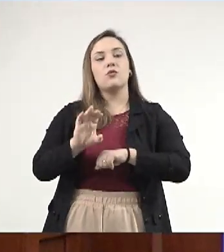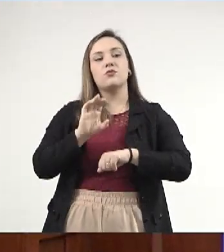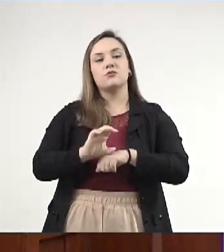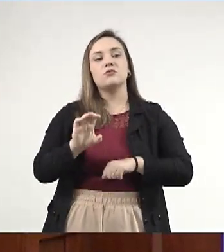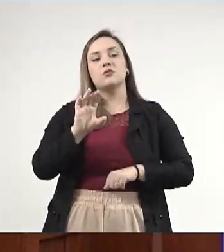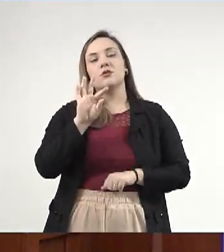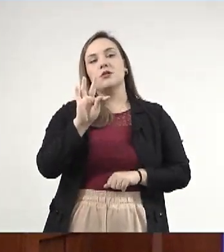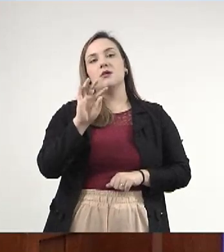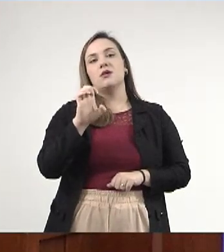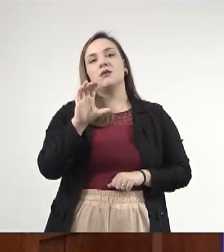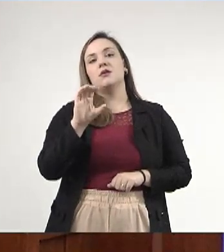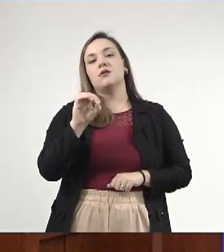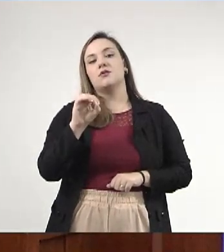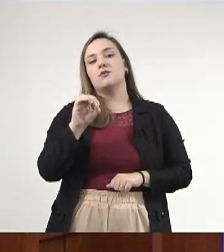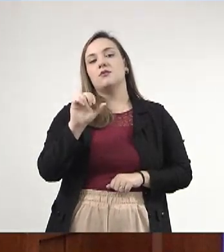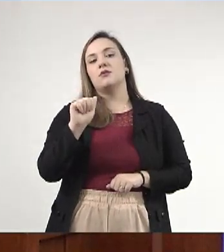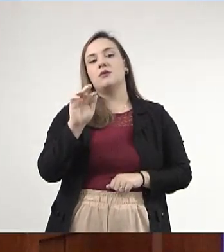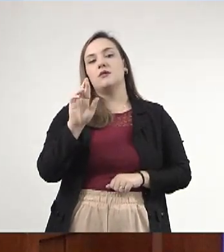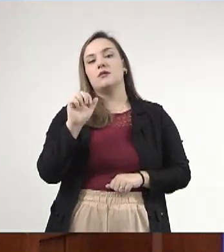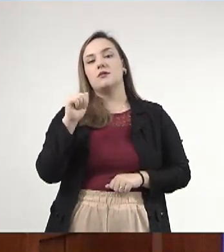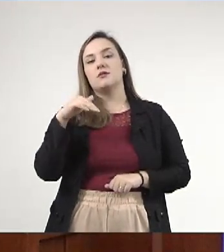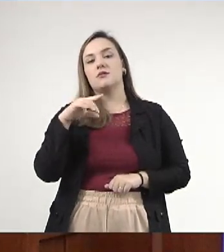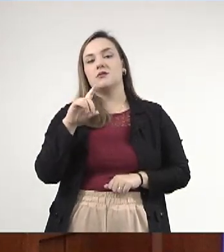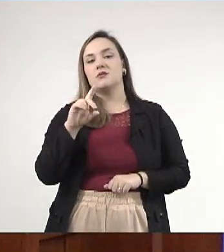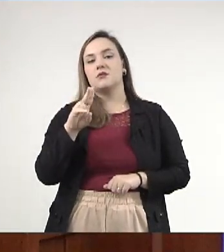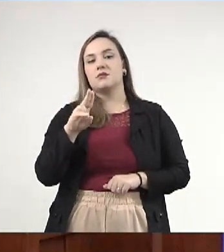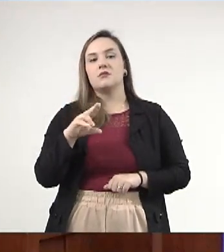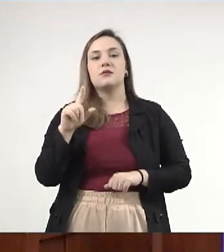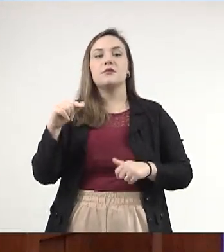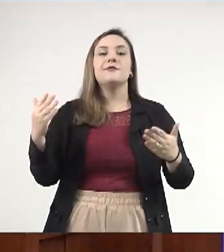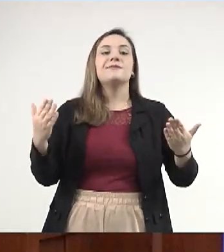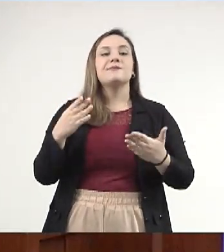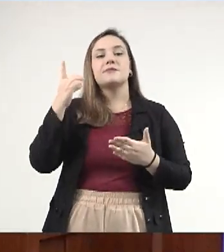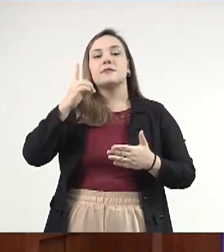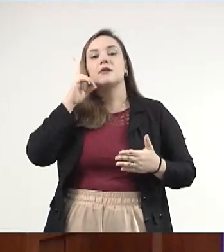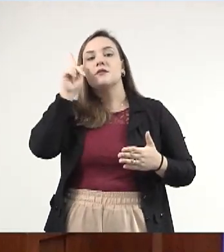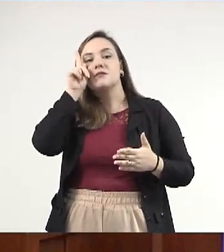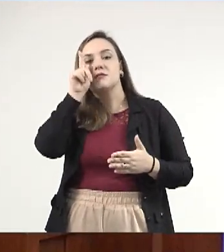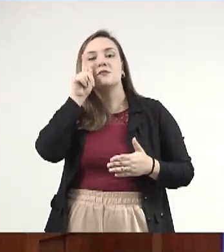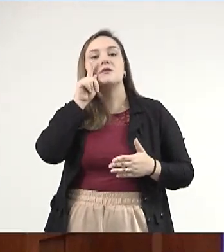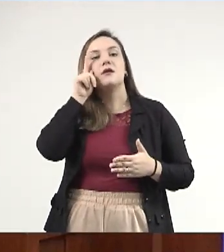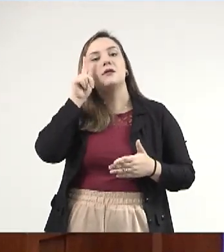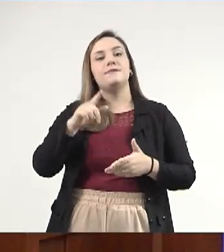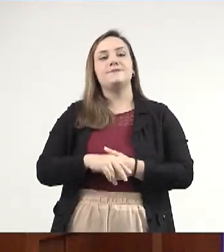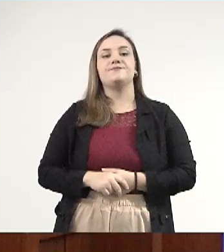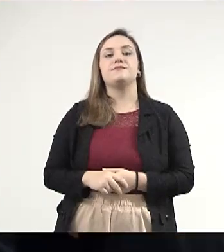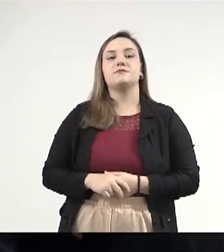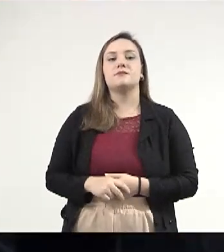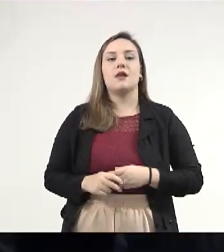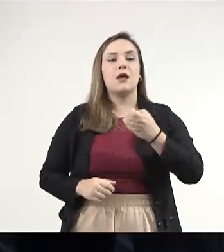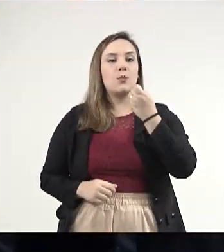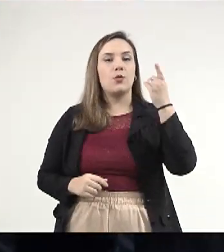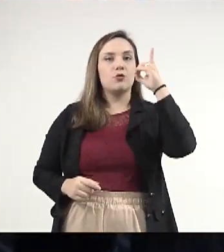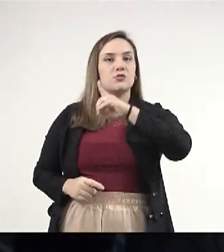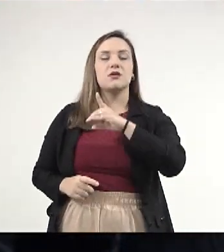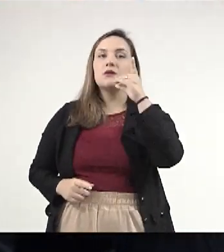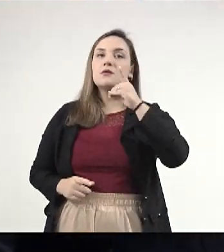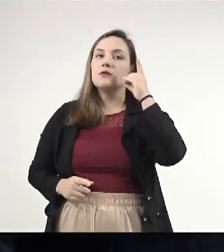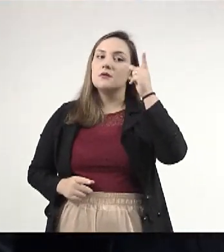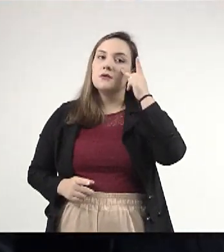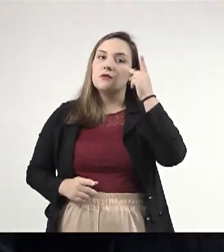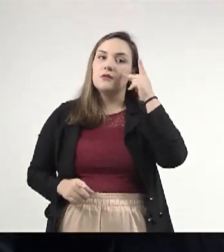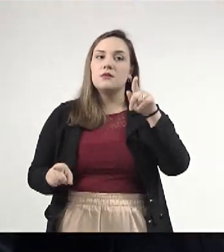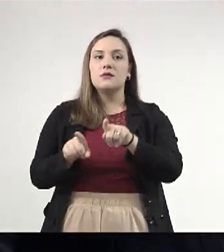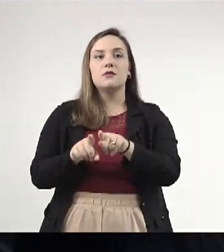Tecoarandu. Concedo uma parte à deputada Gleice Jane. Bom dia, deputado Pedro Kemp, bom dia